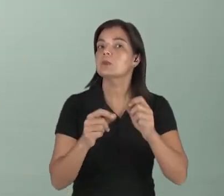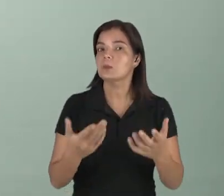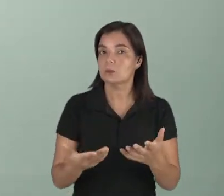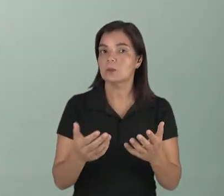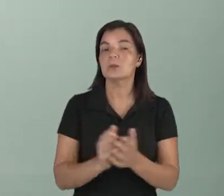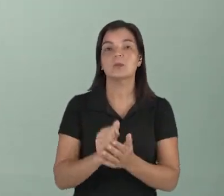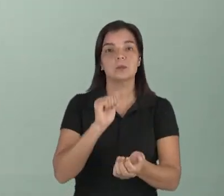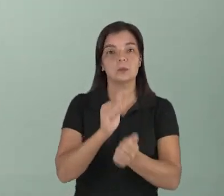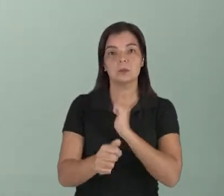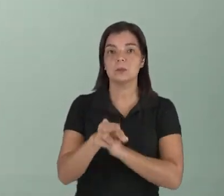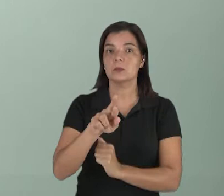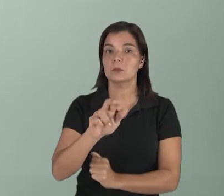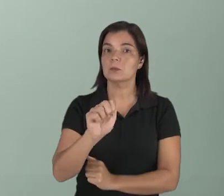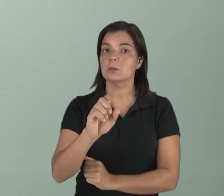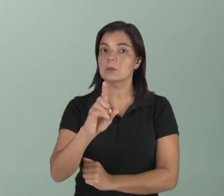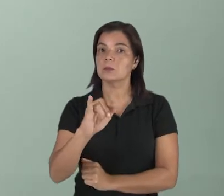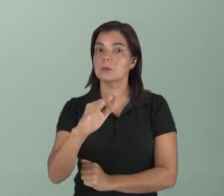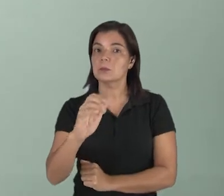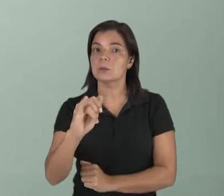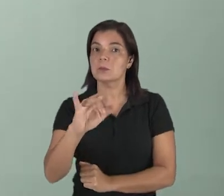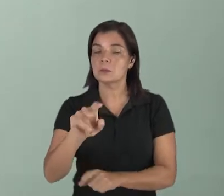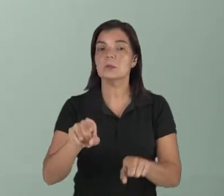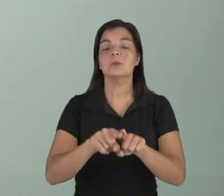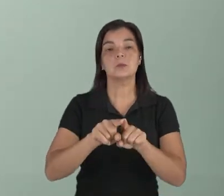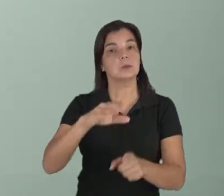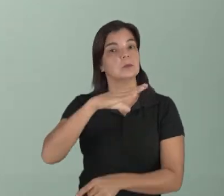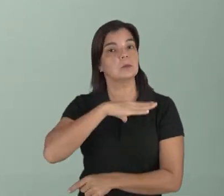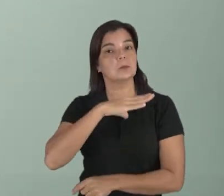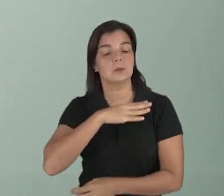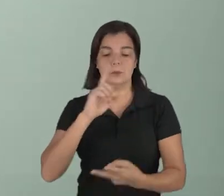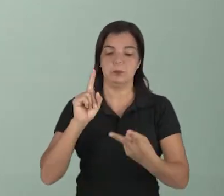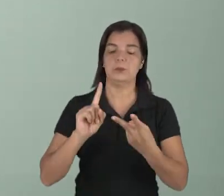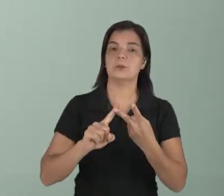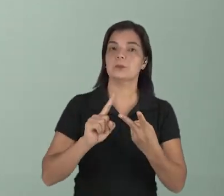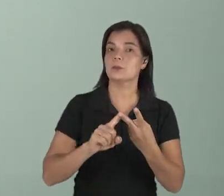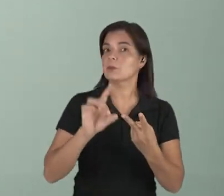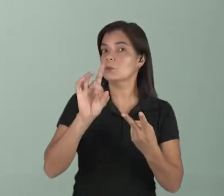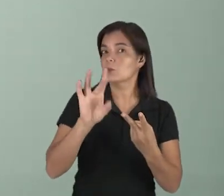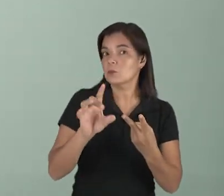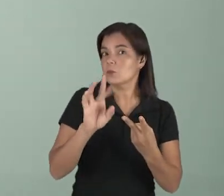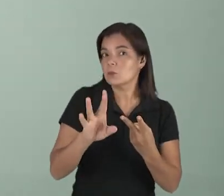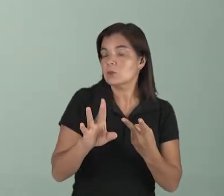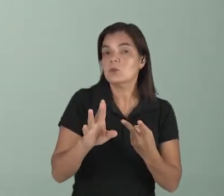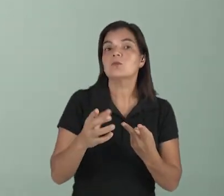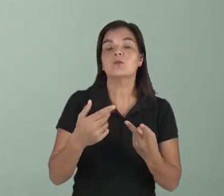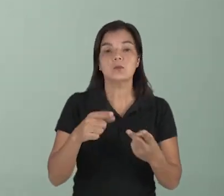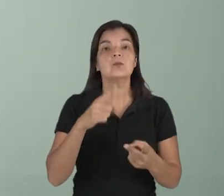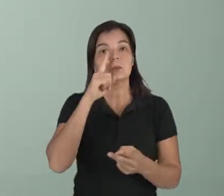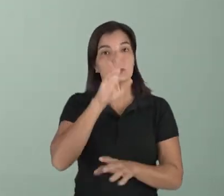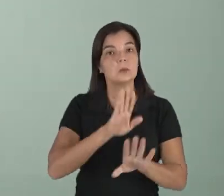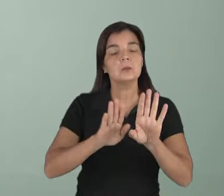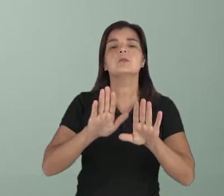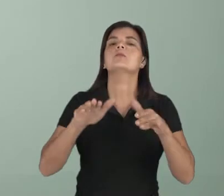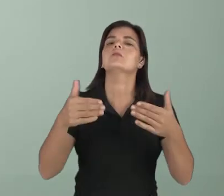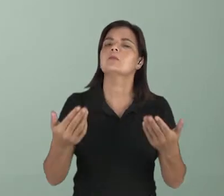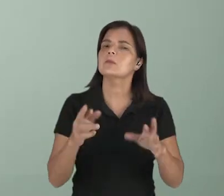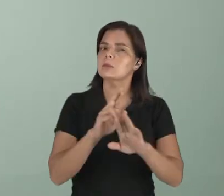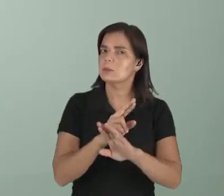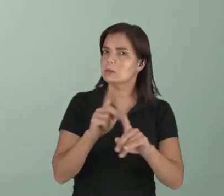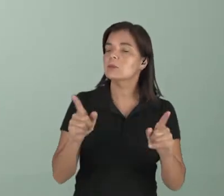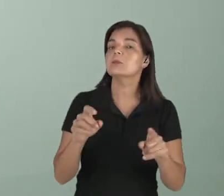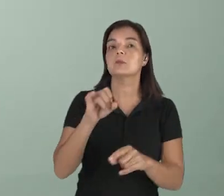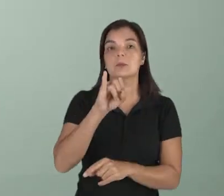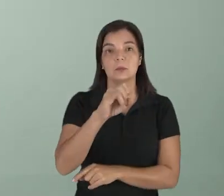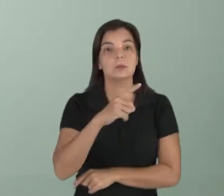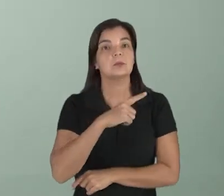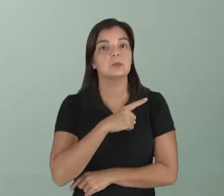os esportes radicais de aventura. Pode ser urbana, pode ser somente de aventura, e a gente vai ver qual que é essa diferença, se